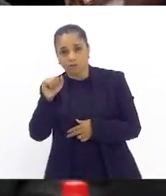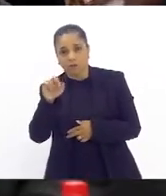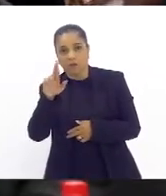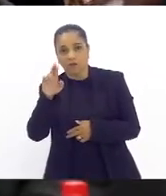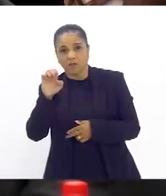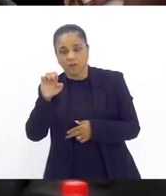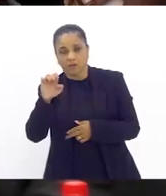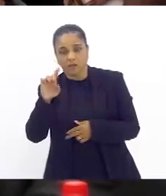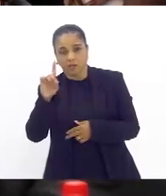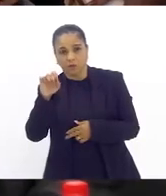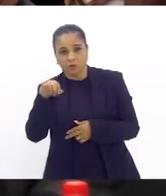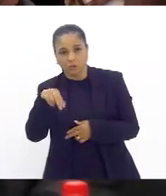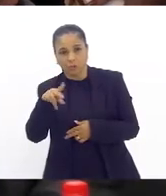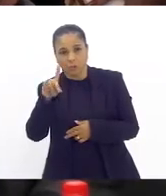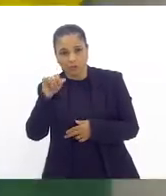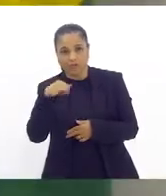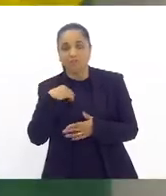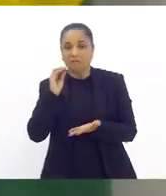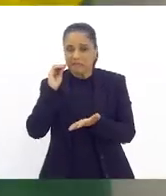que vai faltar energia